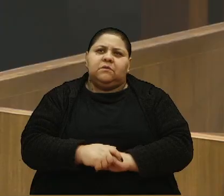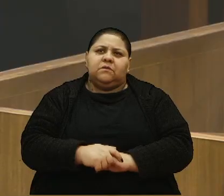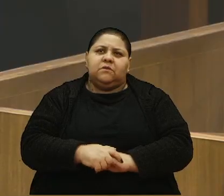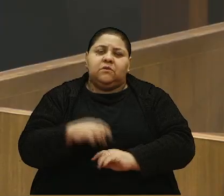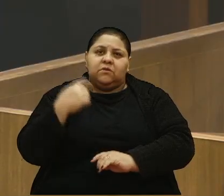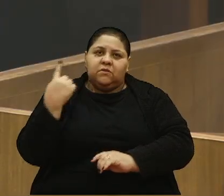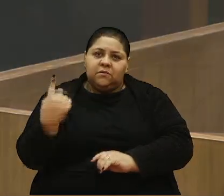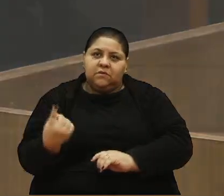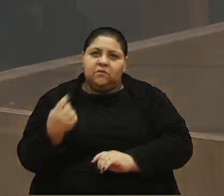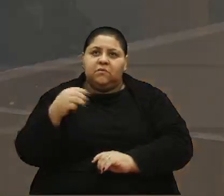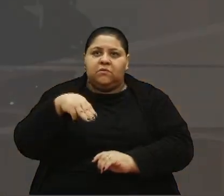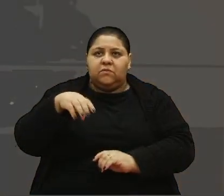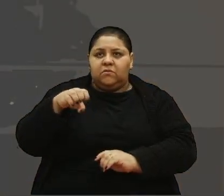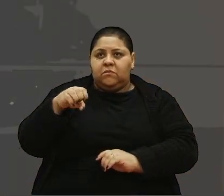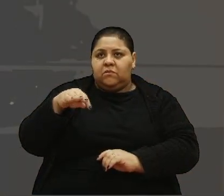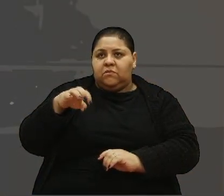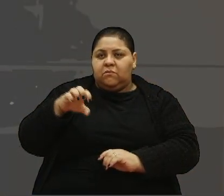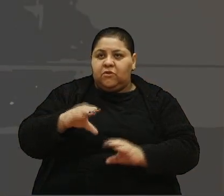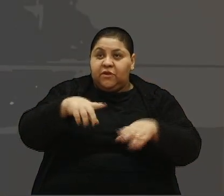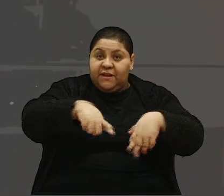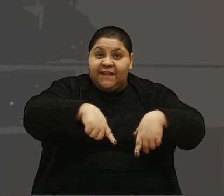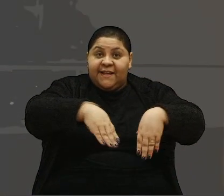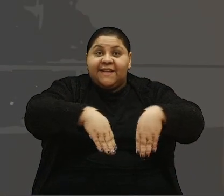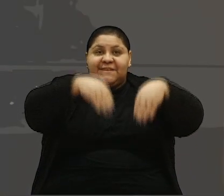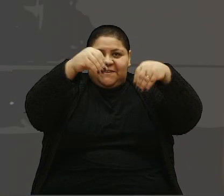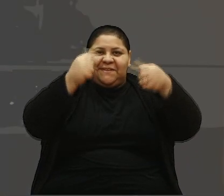uma ali no Monte Castelo, que fica do lado do Fátima,